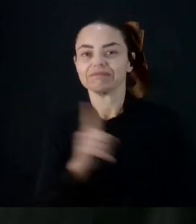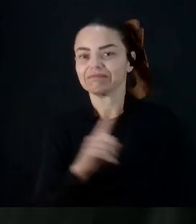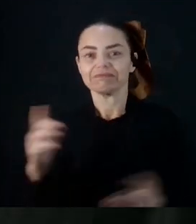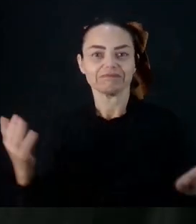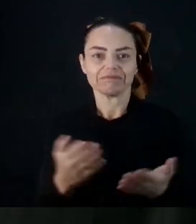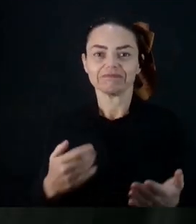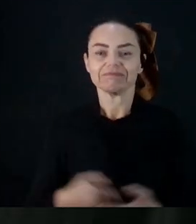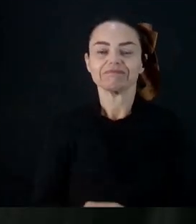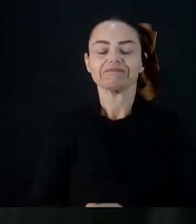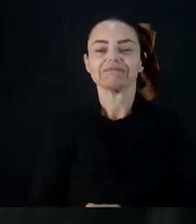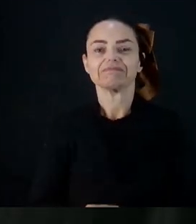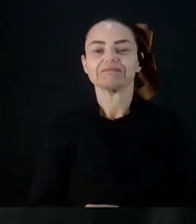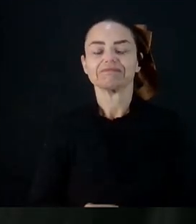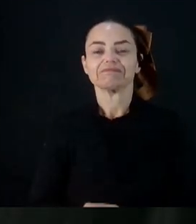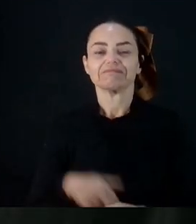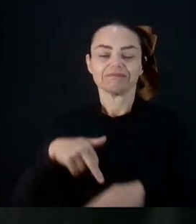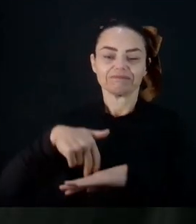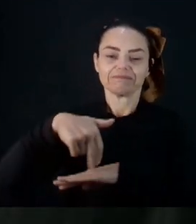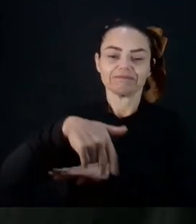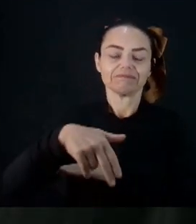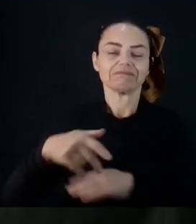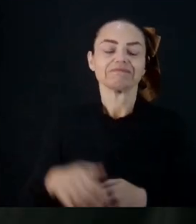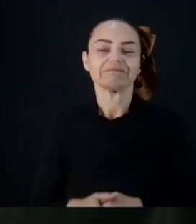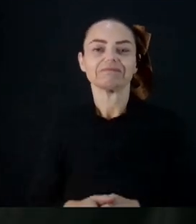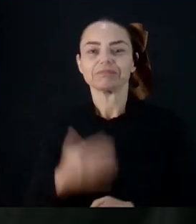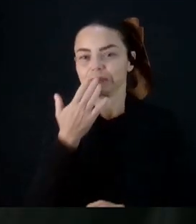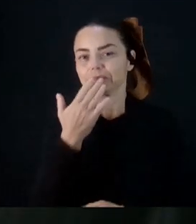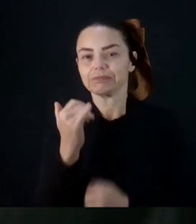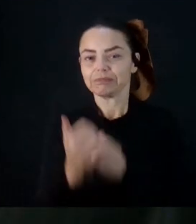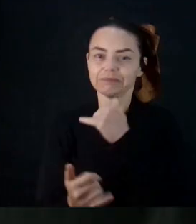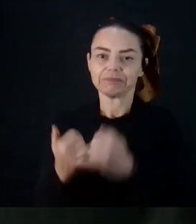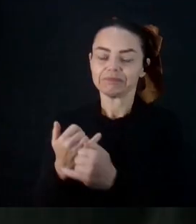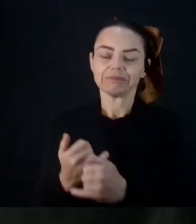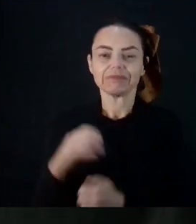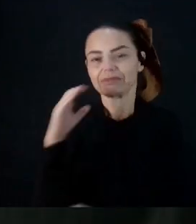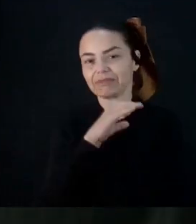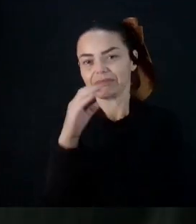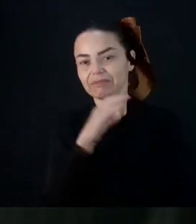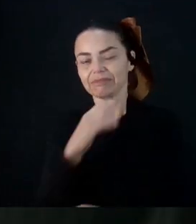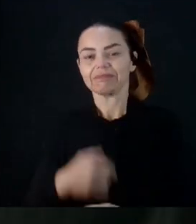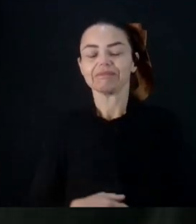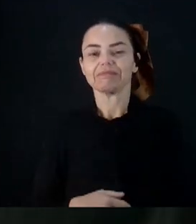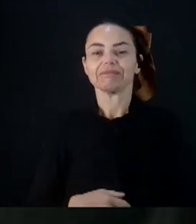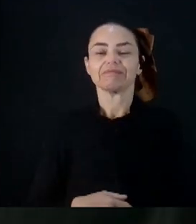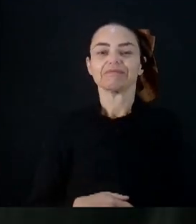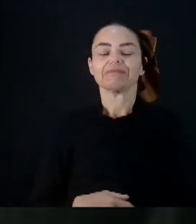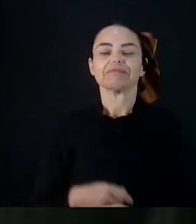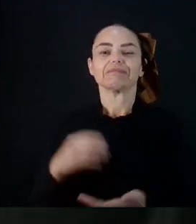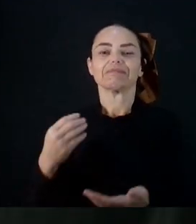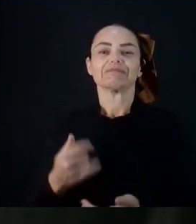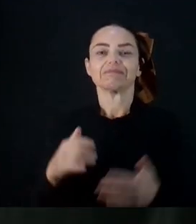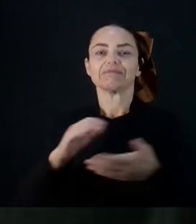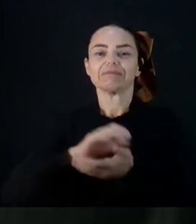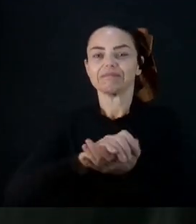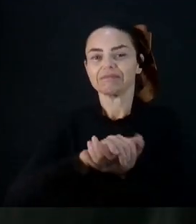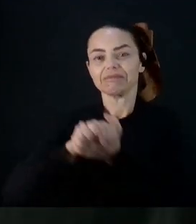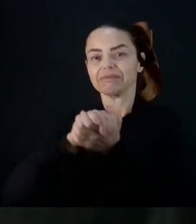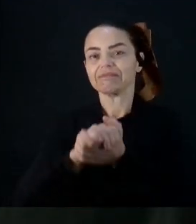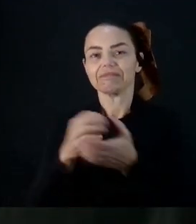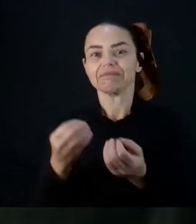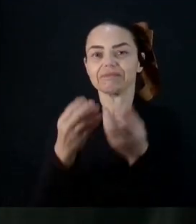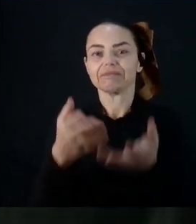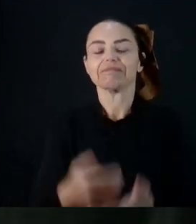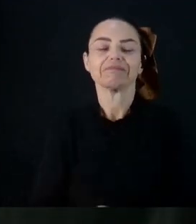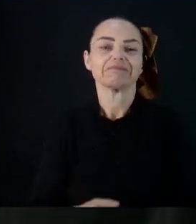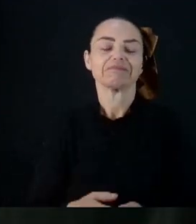rua, você compra. Ou então você pede pela internet e no instantinho chega no portão da sua casa. E aí, né, acabou a paciência